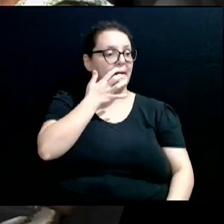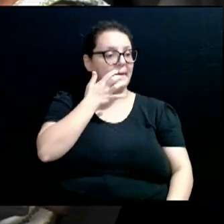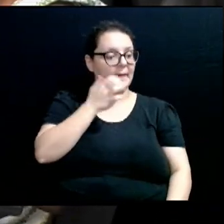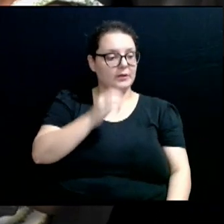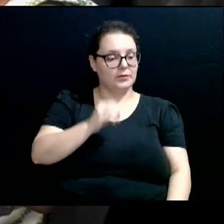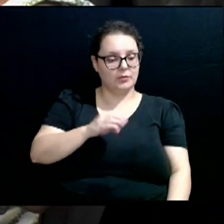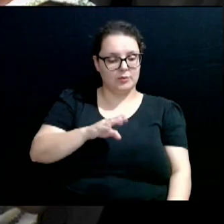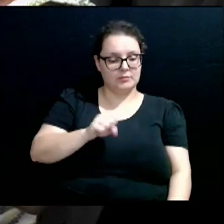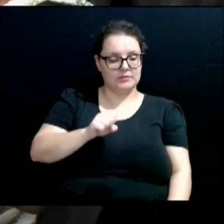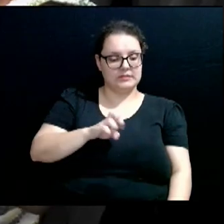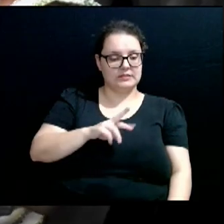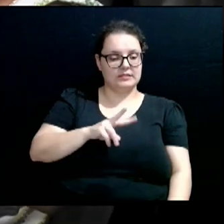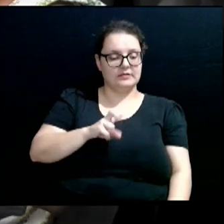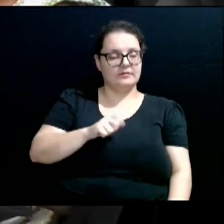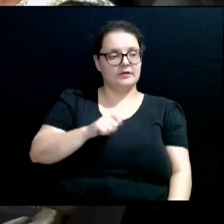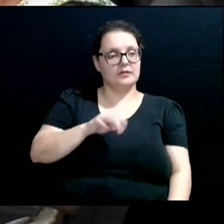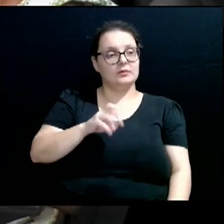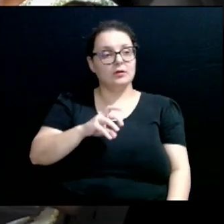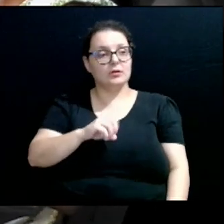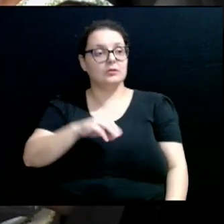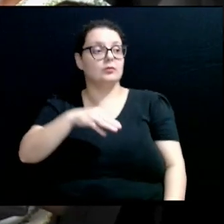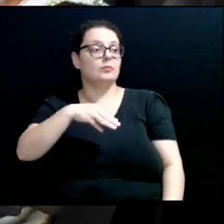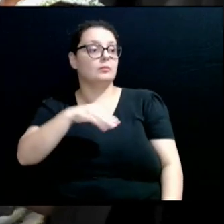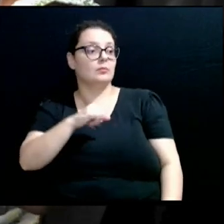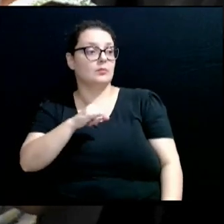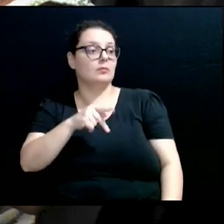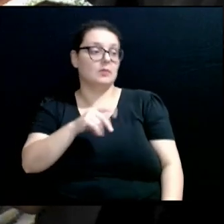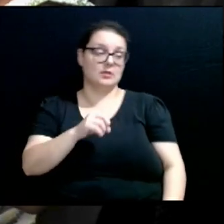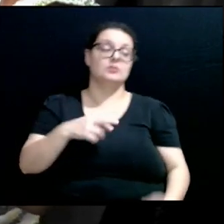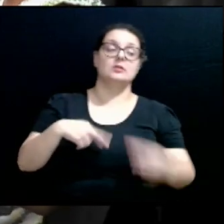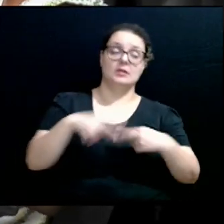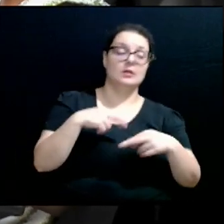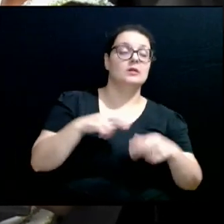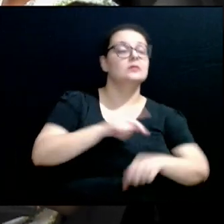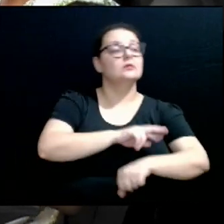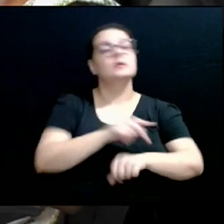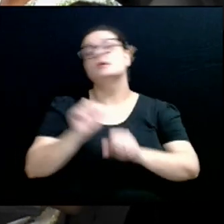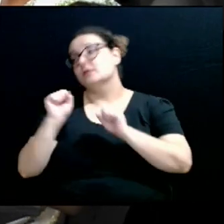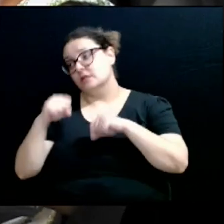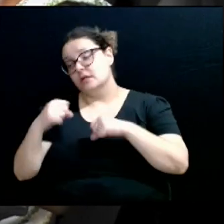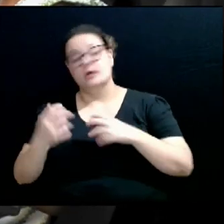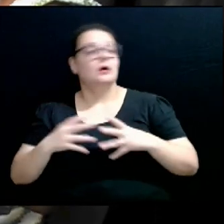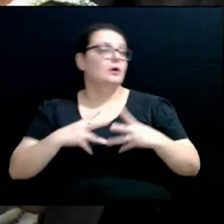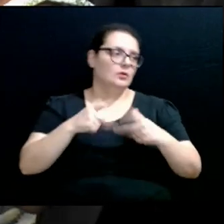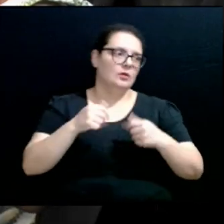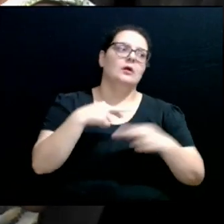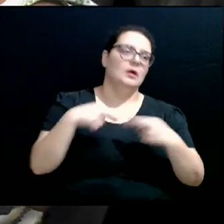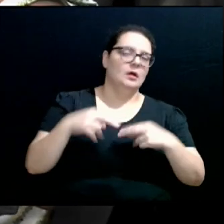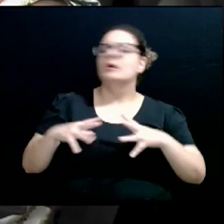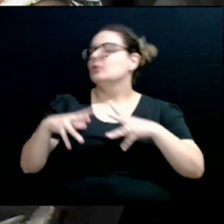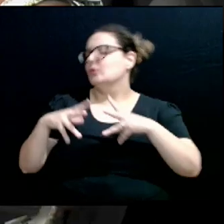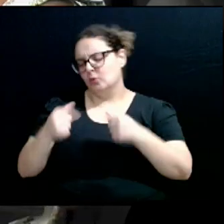MIPID, que tem muito a ver com essas questões raciais. Sim. Né? Aliás, tudo a ver, né? Tudo a ver. Essas questões raciais.